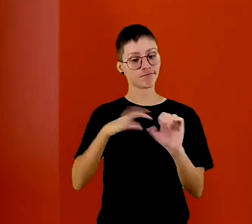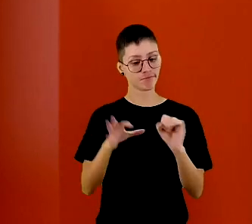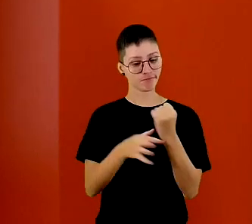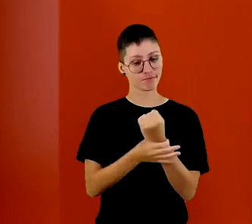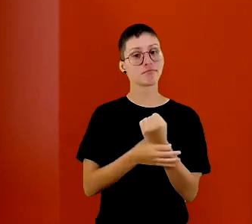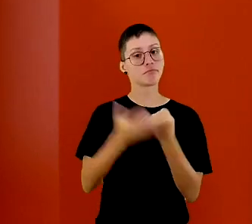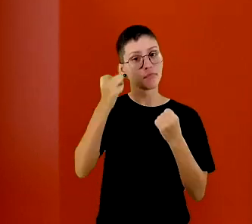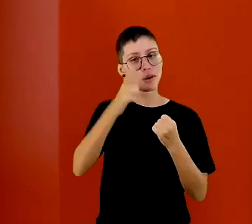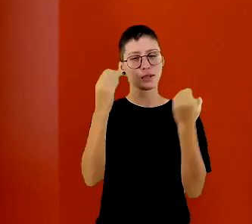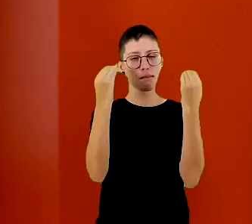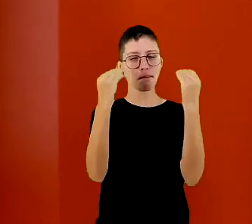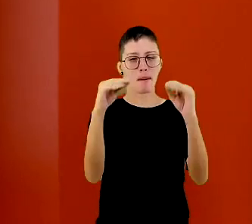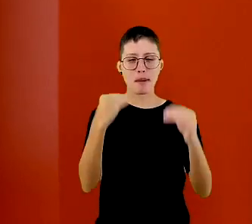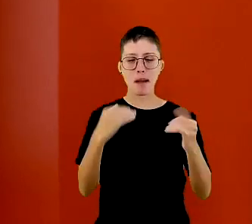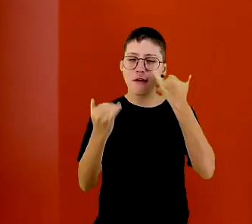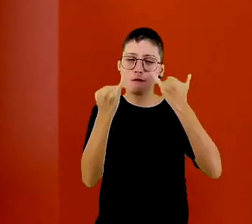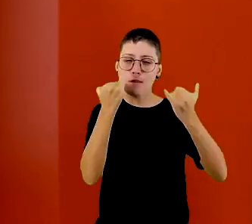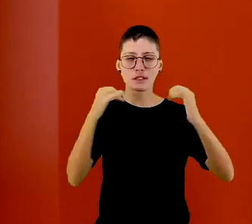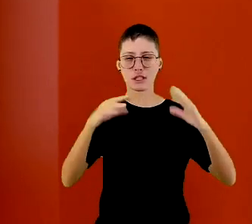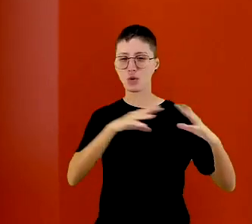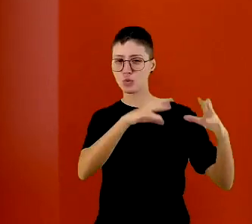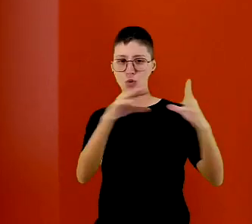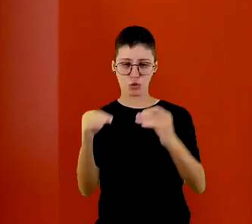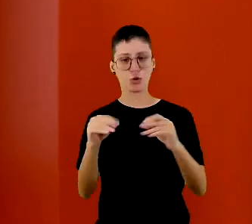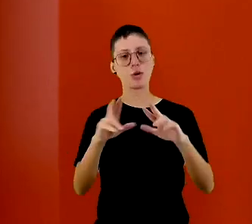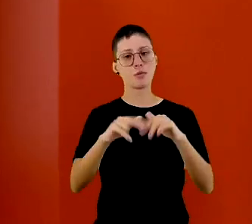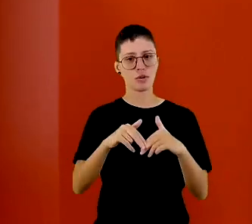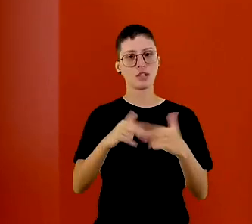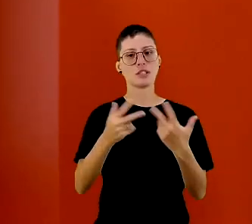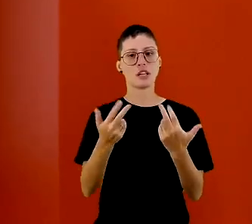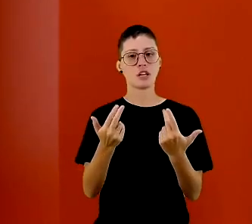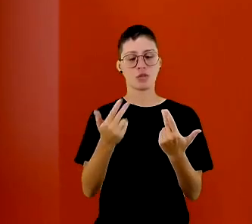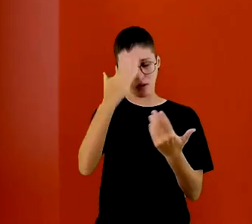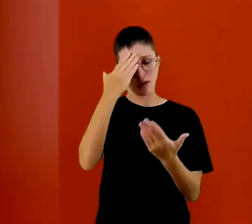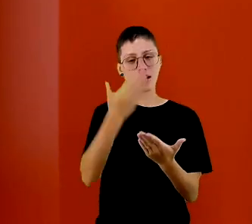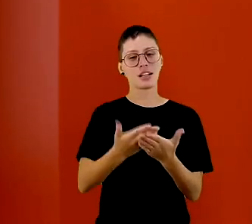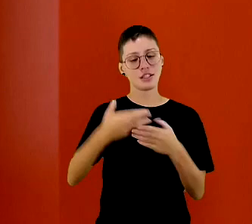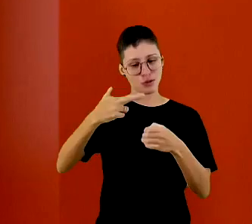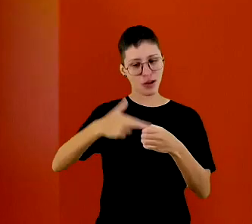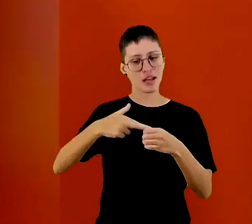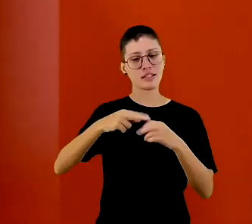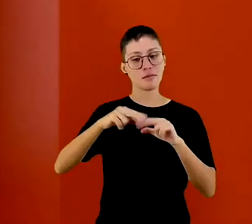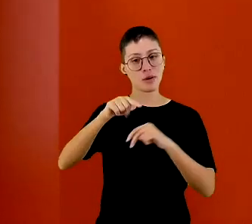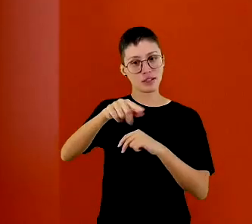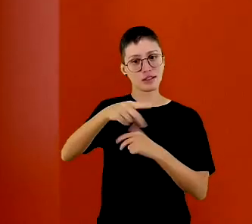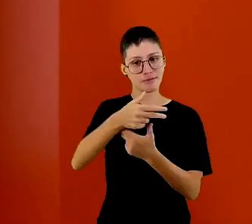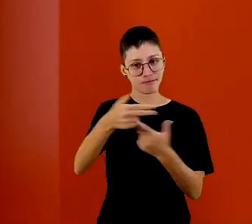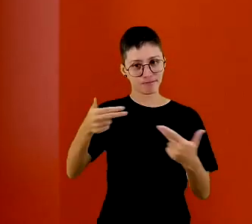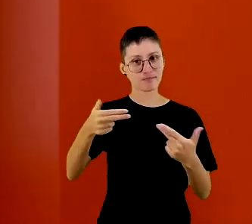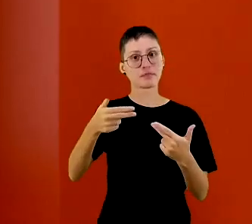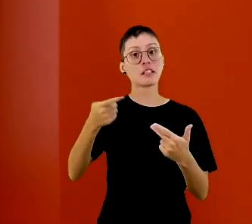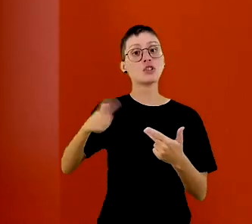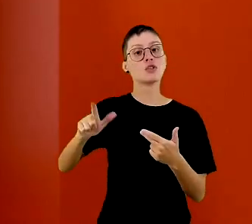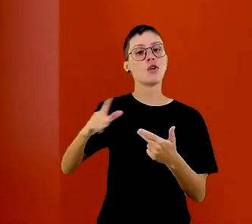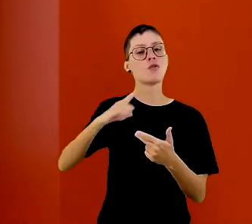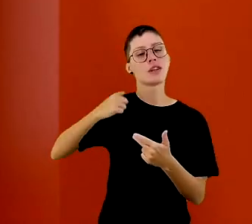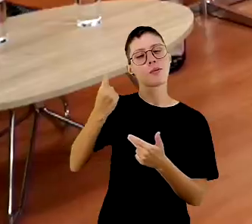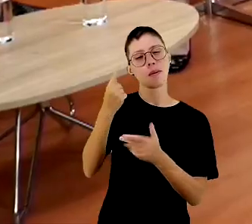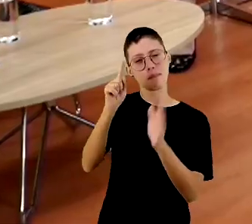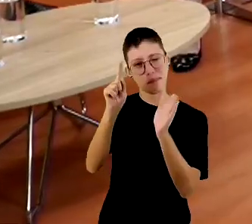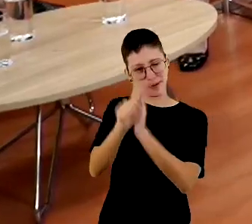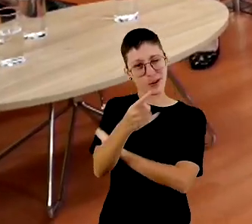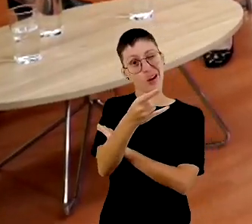as informações. Então, acredito muito na Raizen nesse sentido. A produção deixou mais uma perguntinha aqui, então vamos à